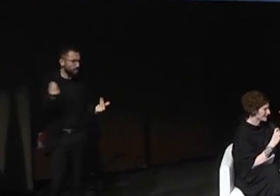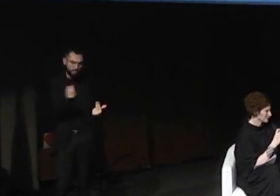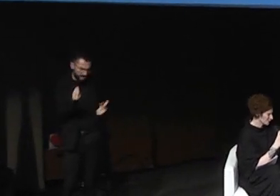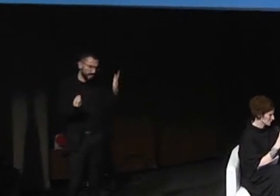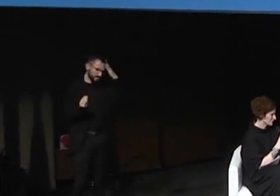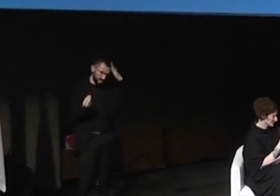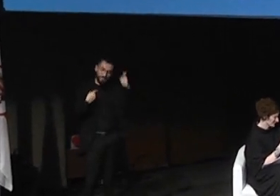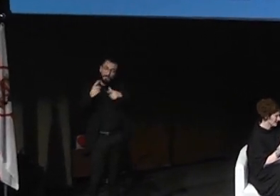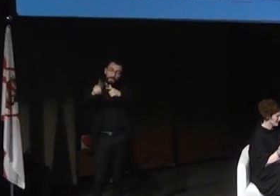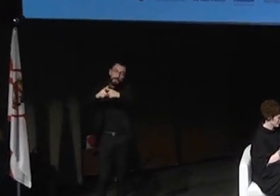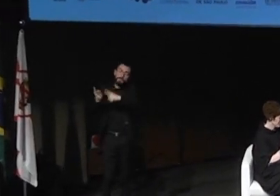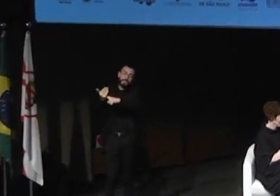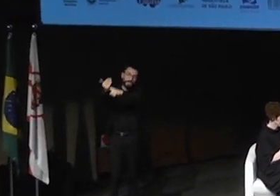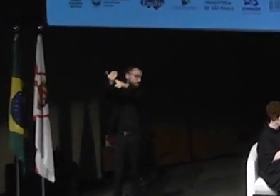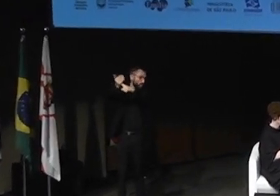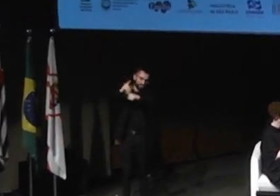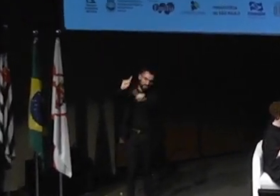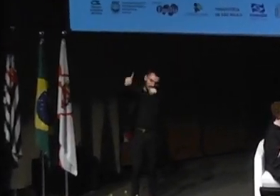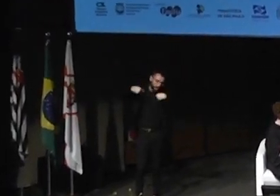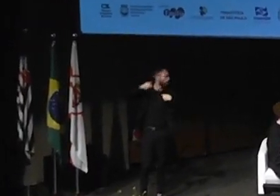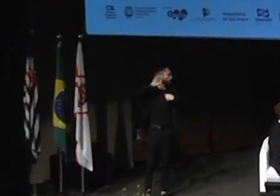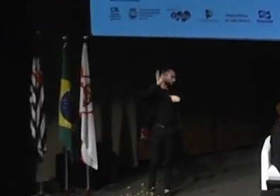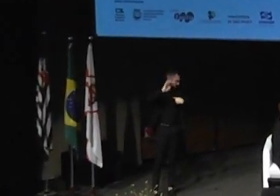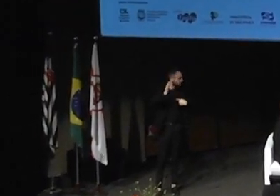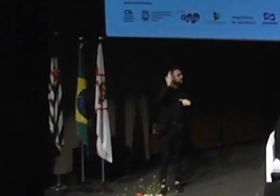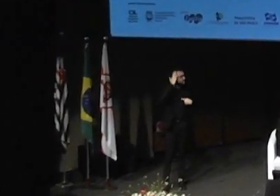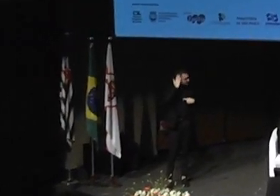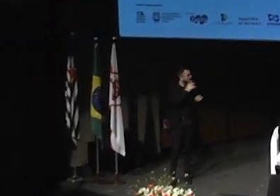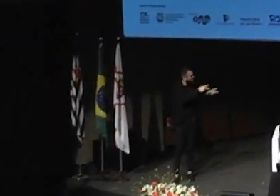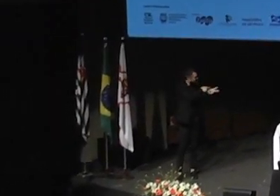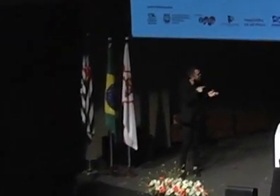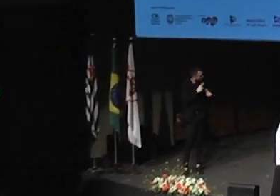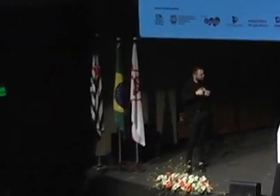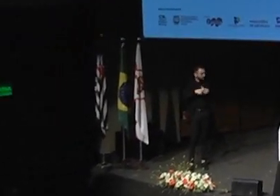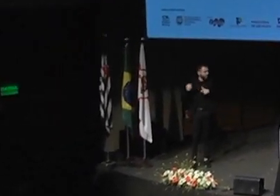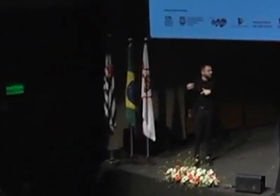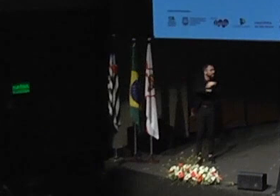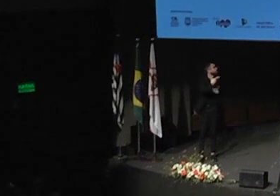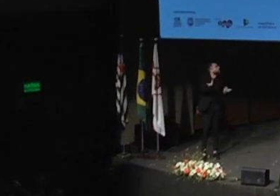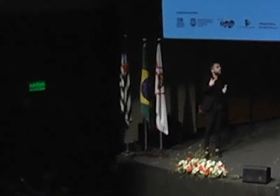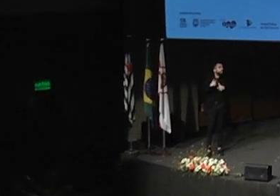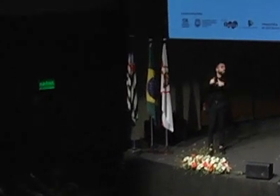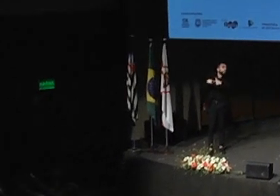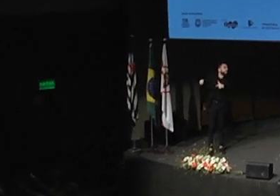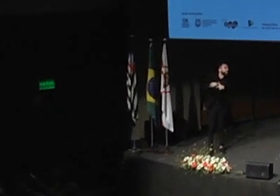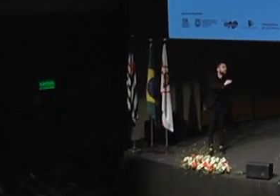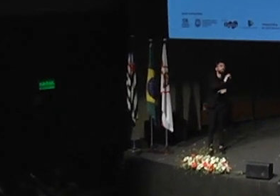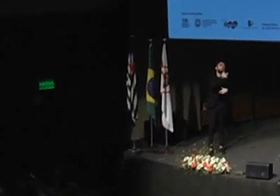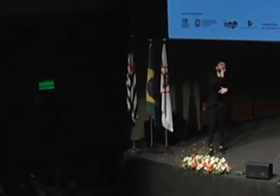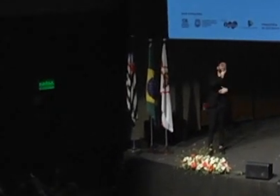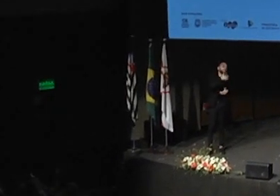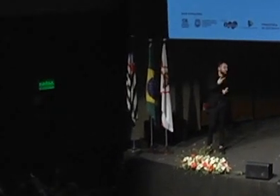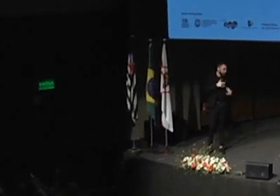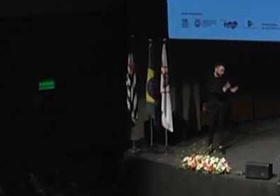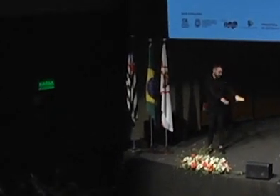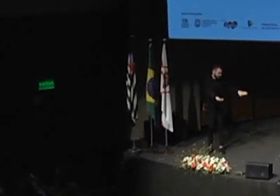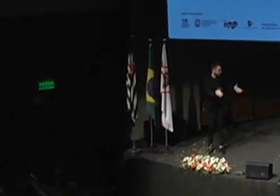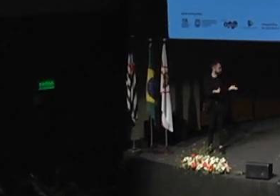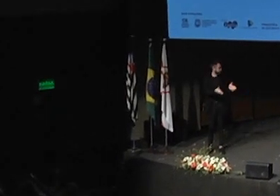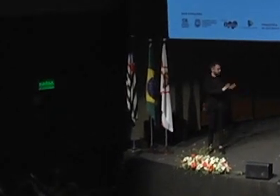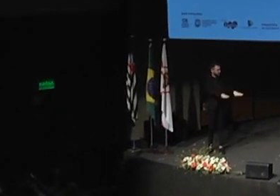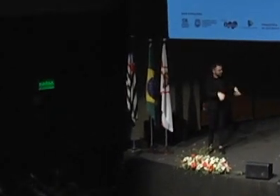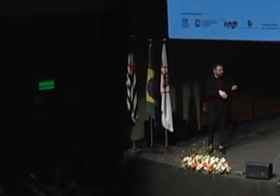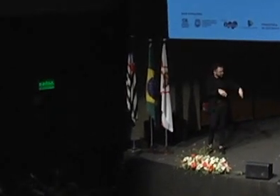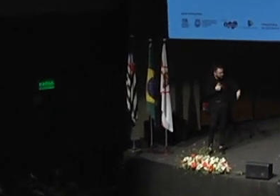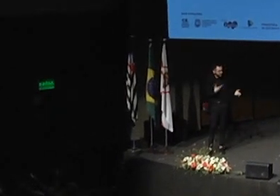bem a tecnologia que é a vilã, né? São esses limites, né? Qual é o limite, então, por exemplo, para uma criança, para a gente